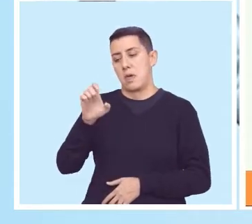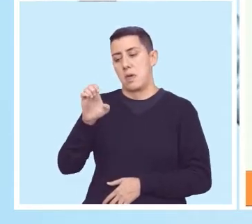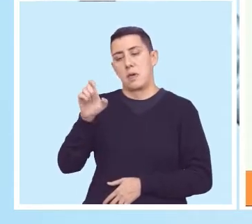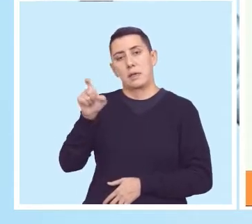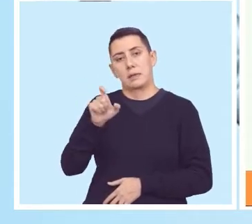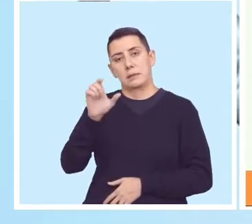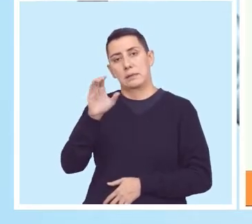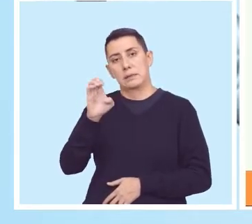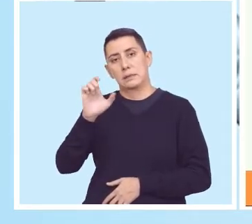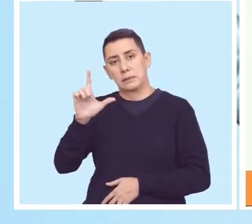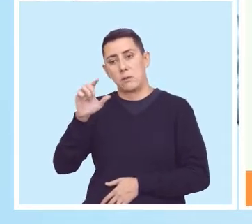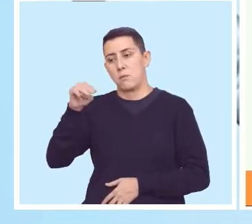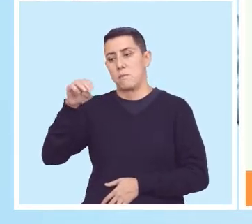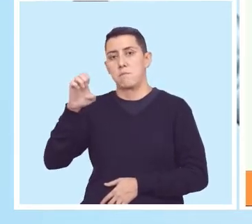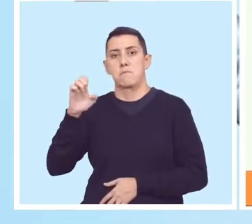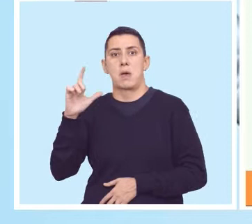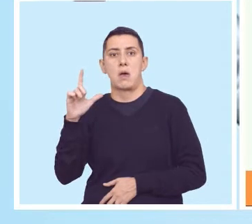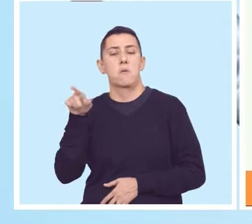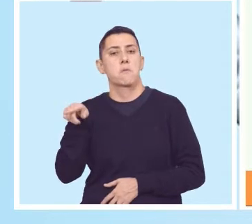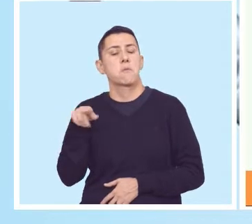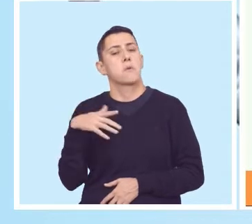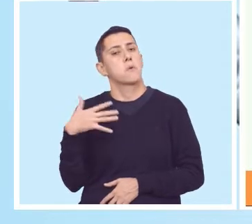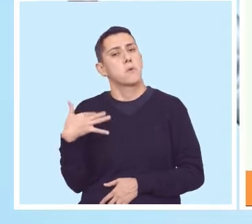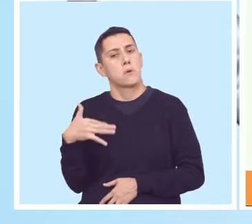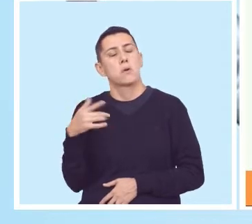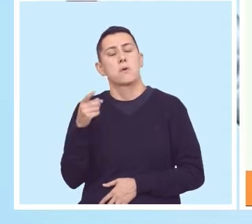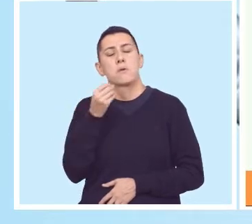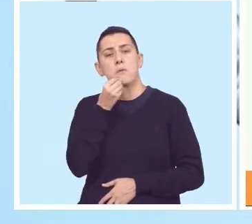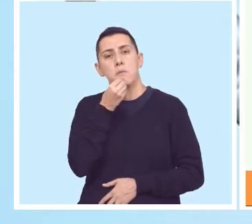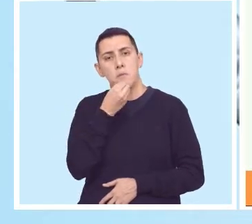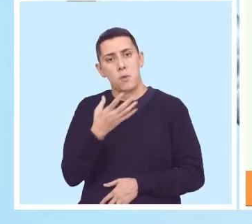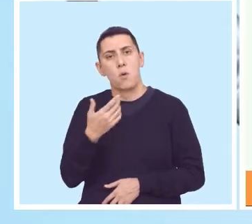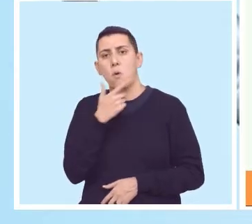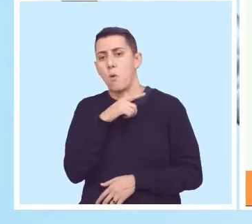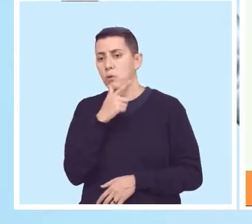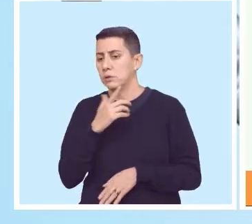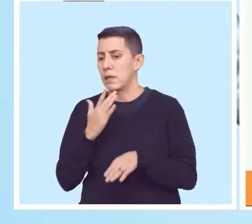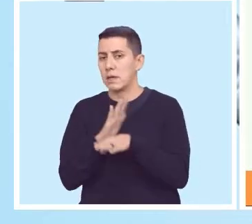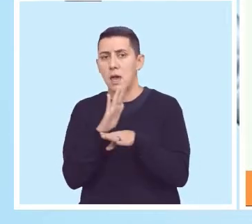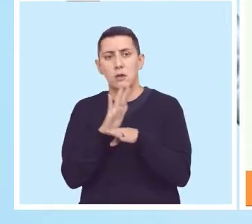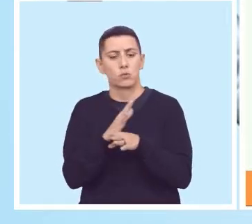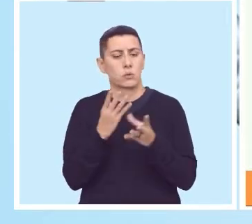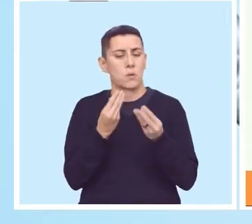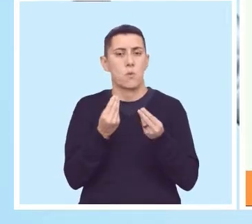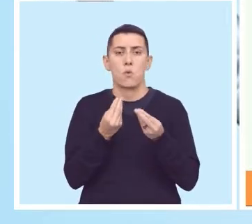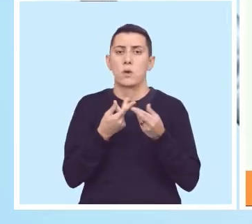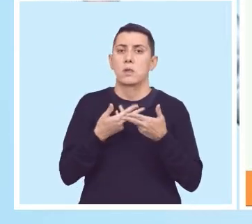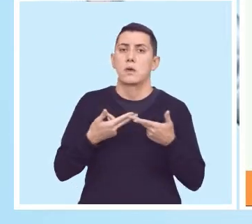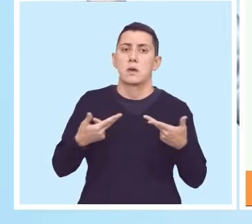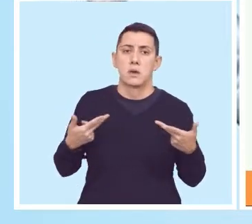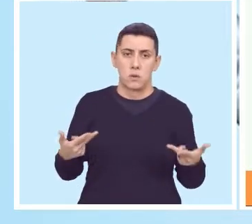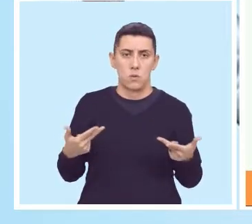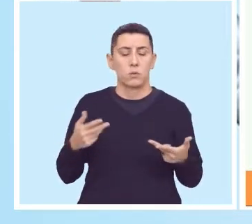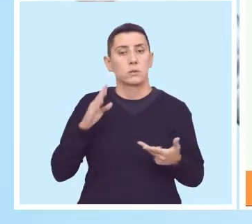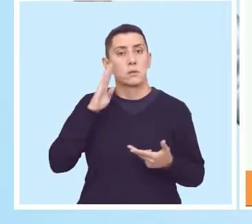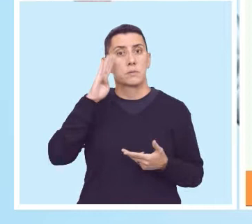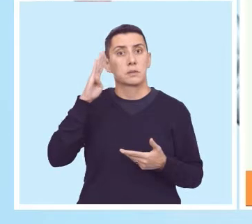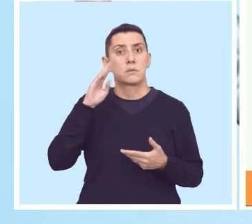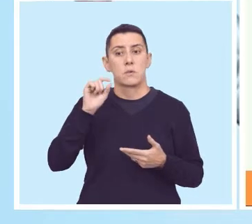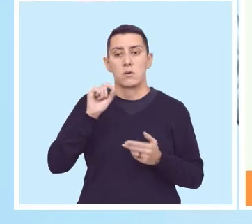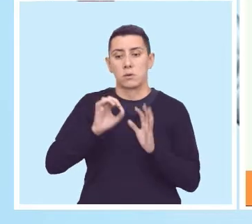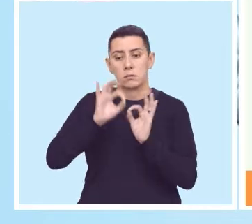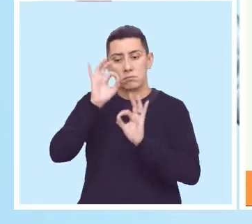e foi um serviço assim que realmente nos ajudou muito no processo de construção aqui